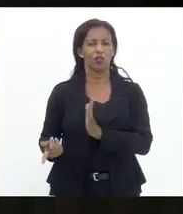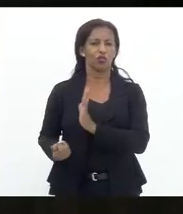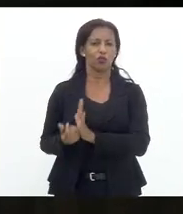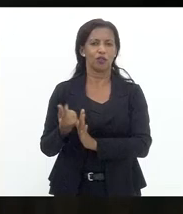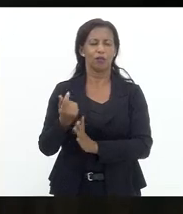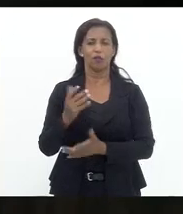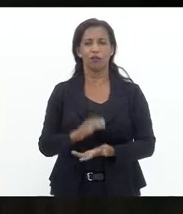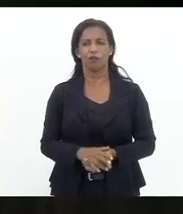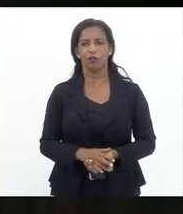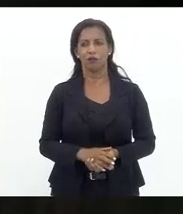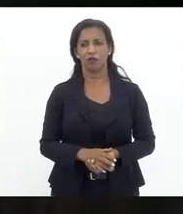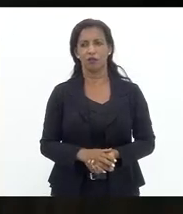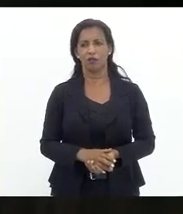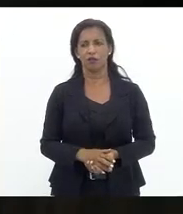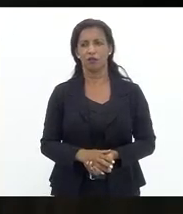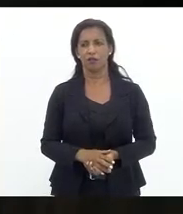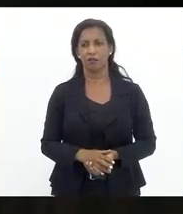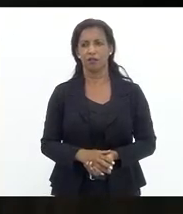Orçamento,